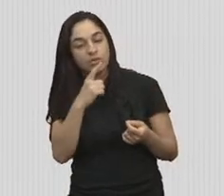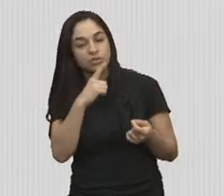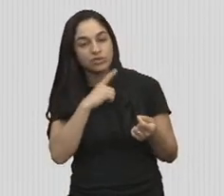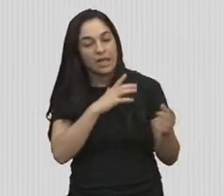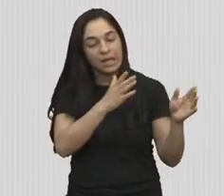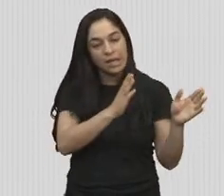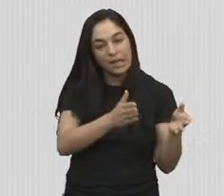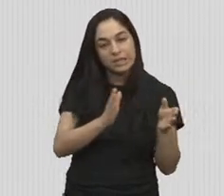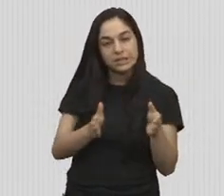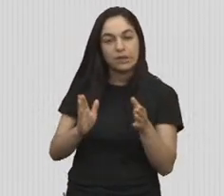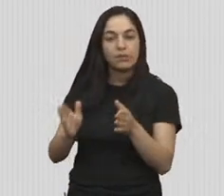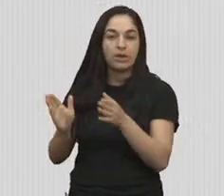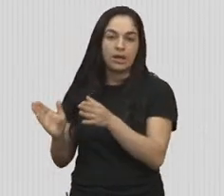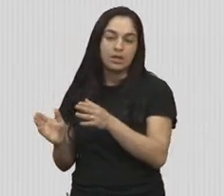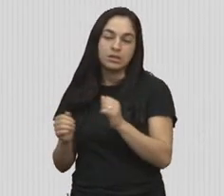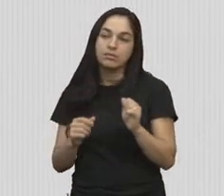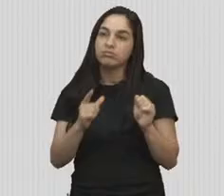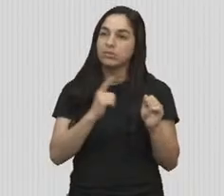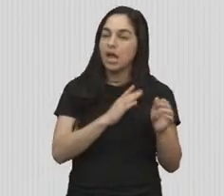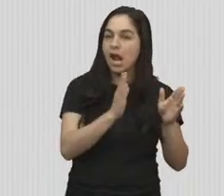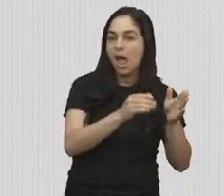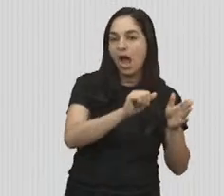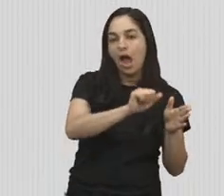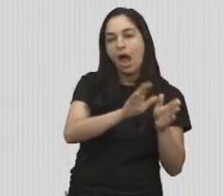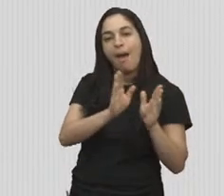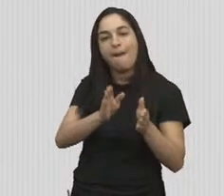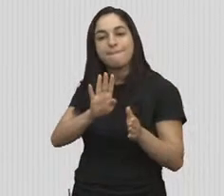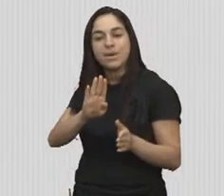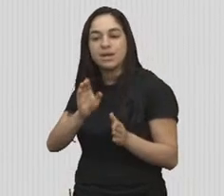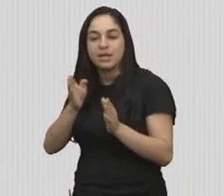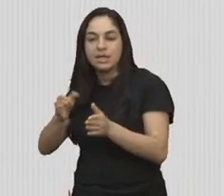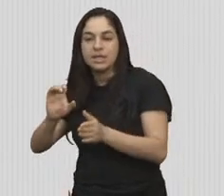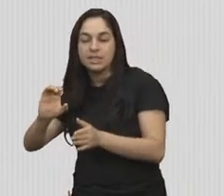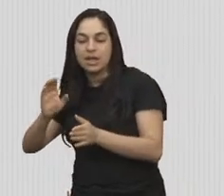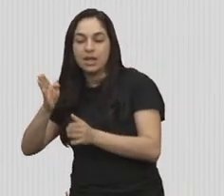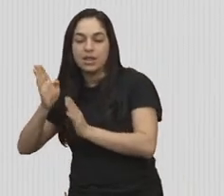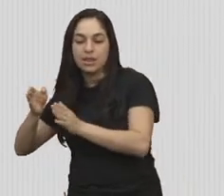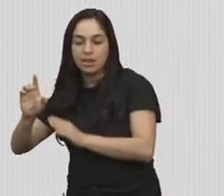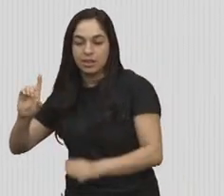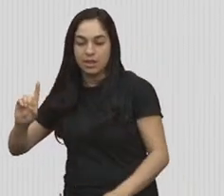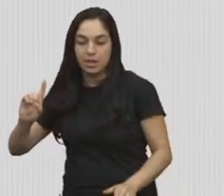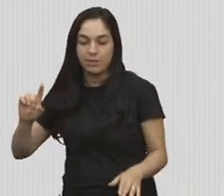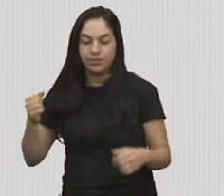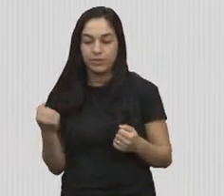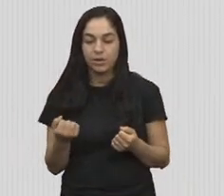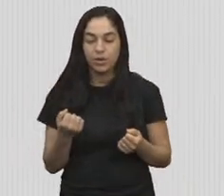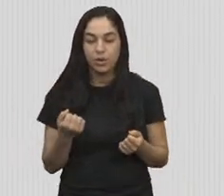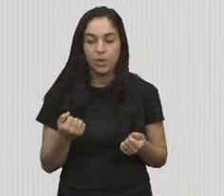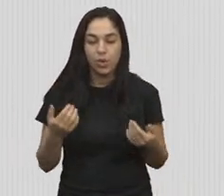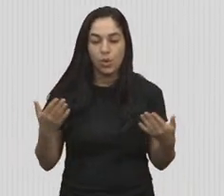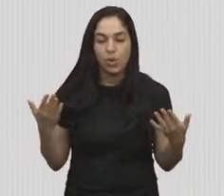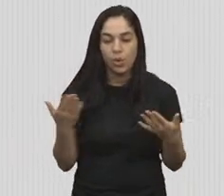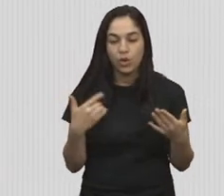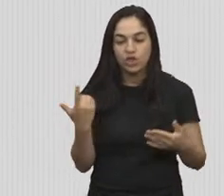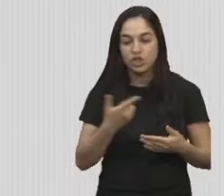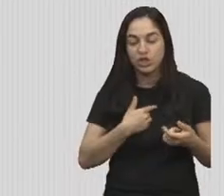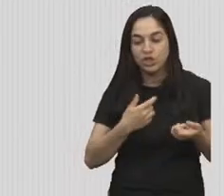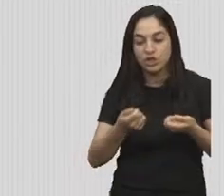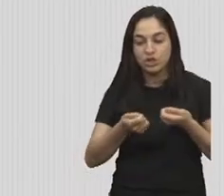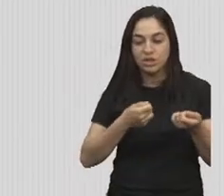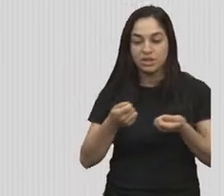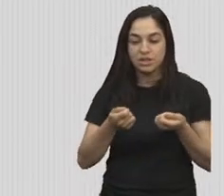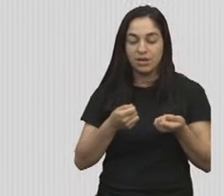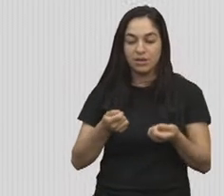classe A, classe B, classe C e classe D. Hoje nós fazemos a gestão dos resíduos